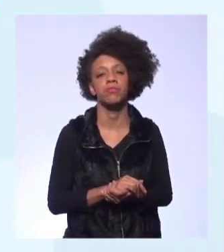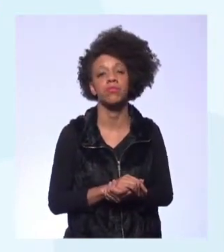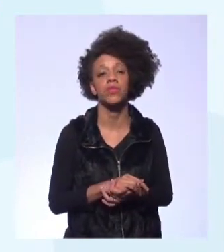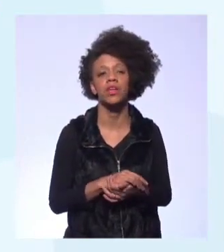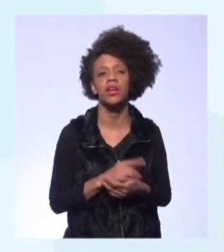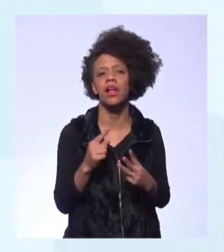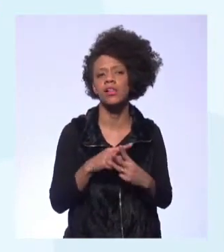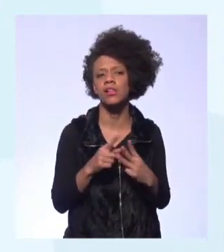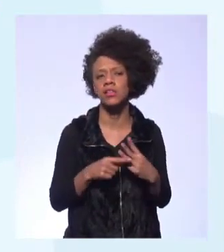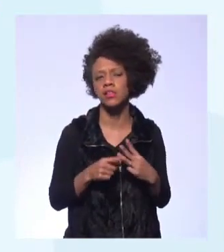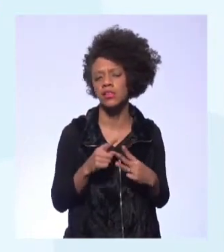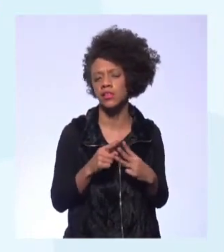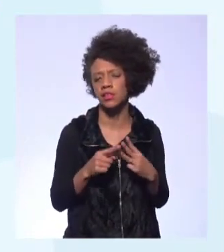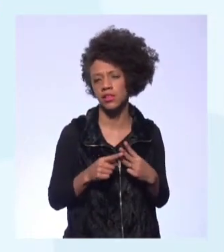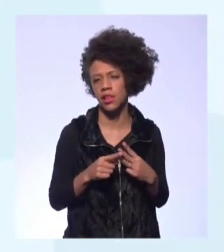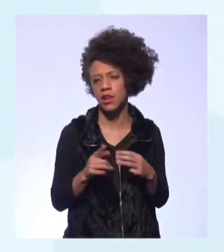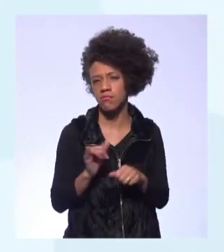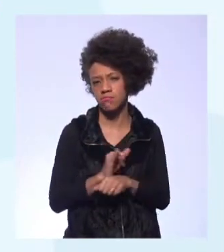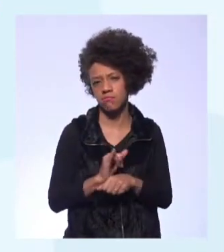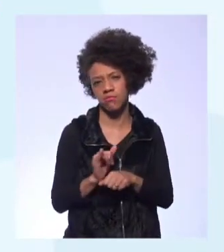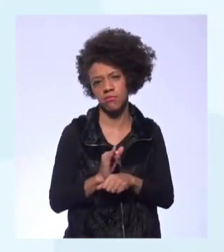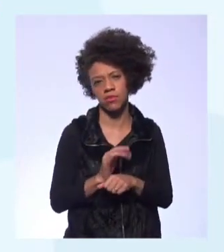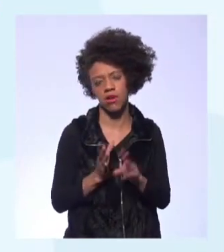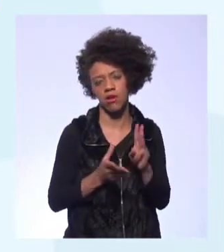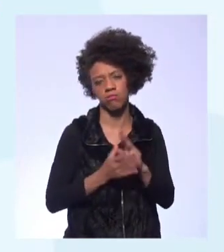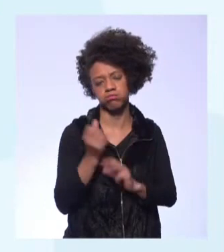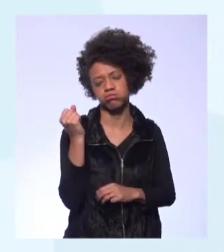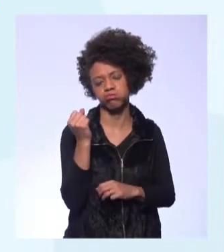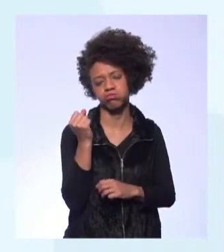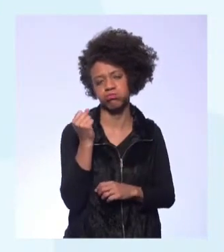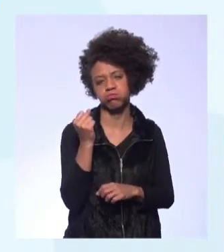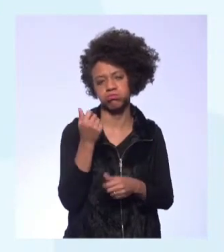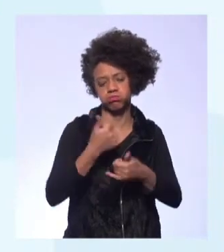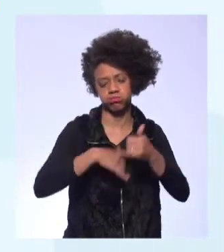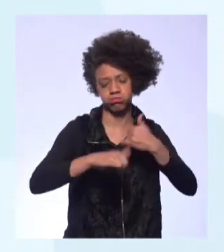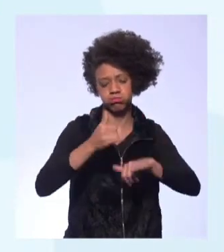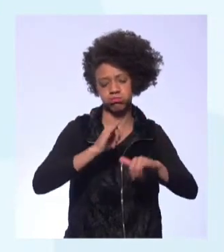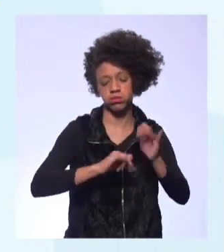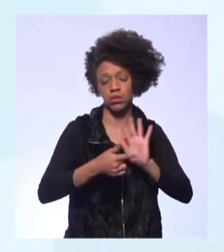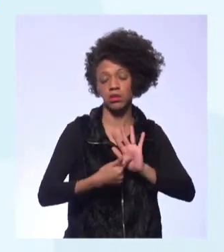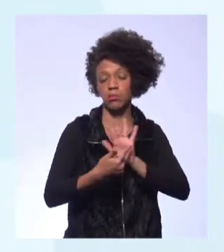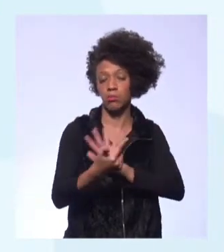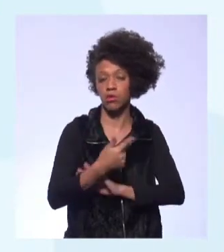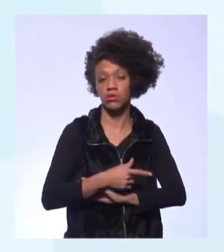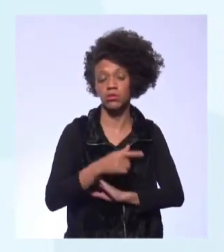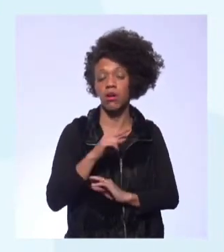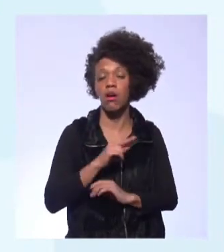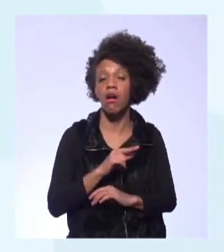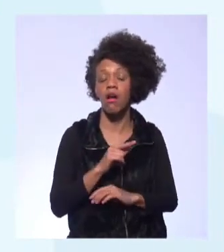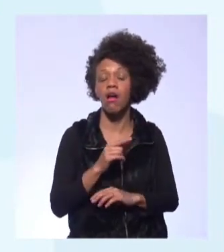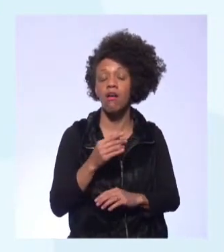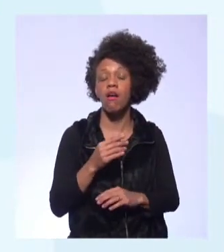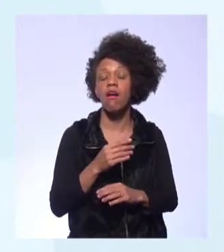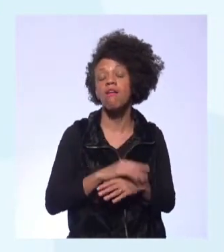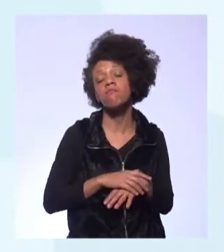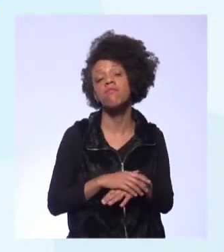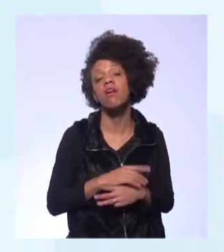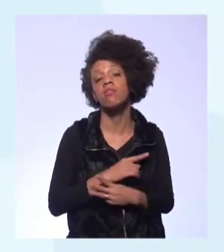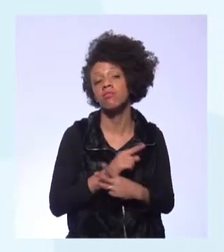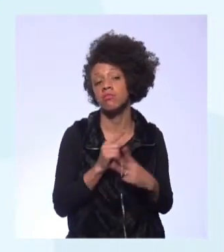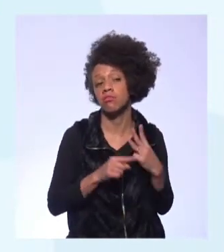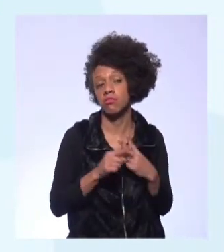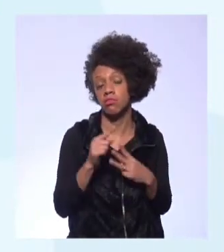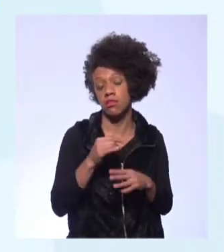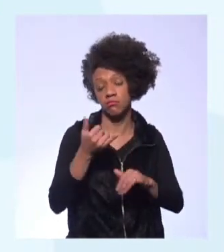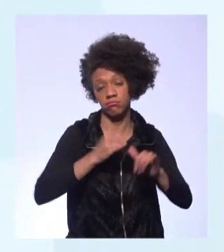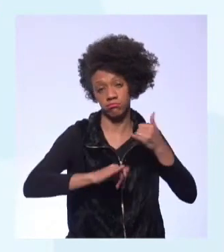3 possíveis, né, reação química que demonstra essa reação química aqui. Eu tenho 3 equações